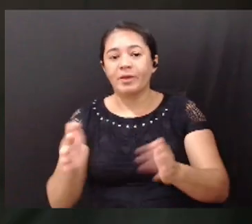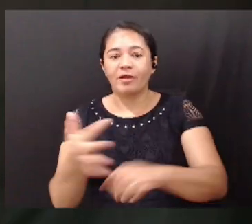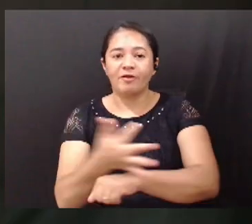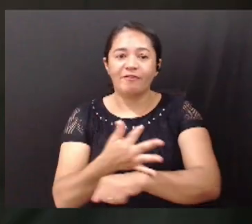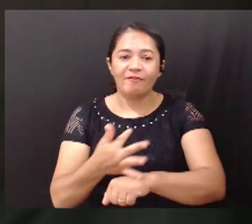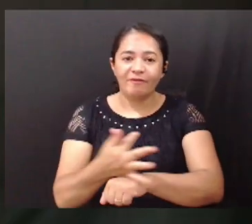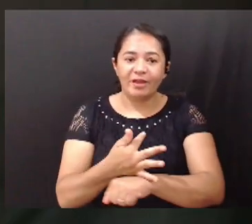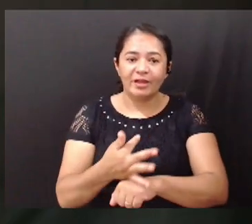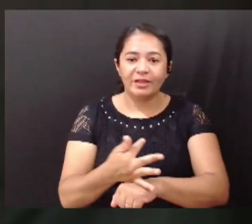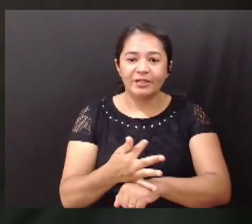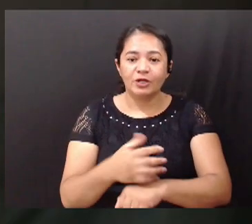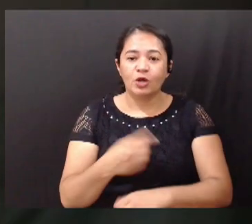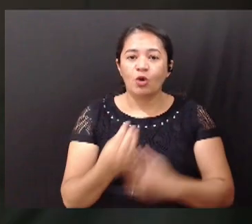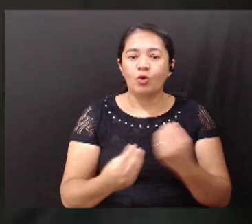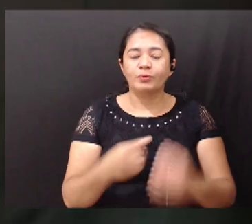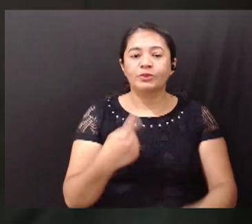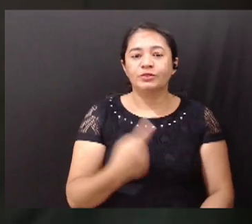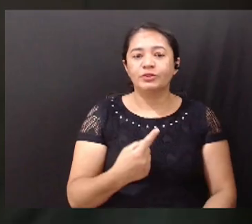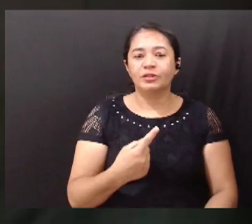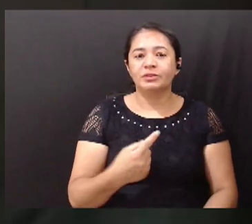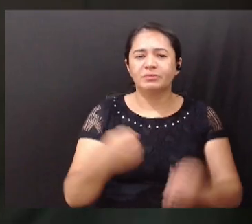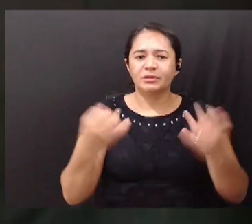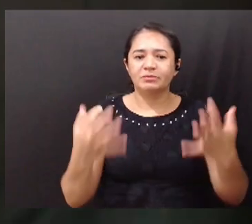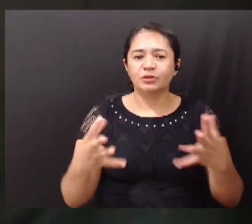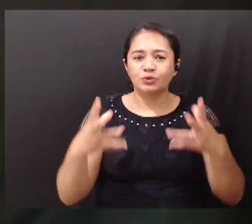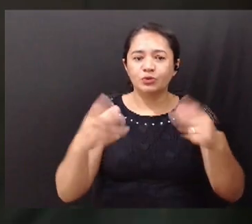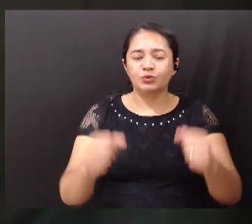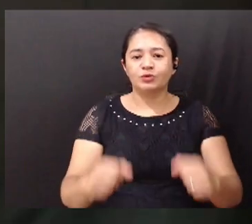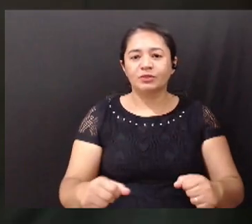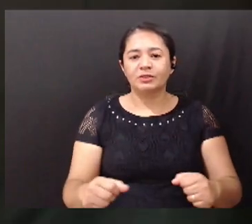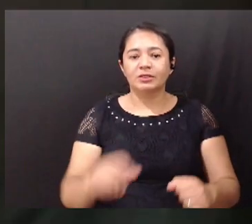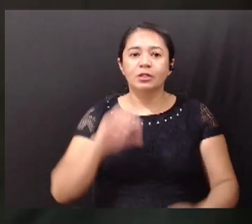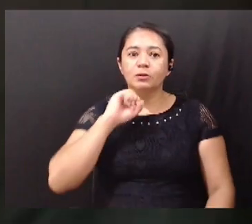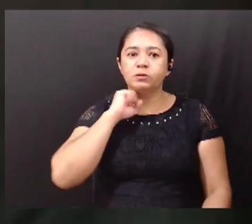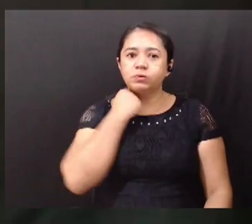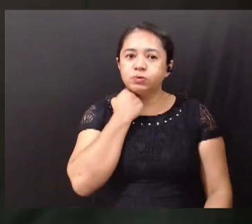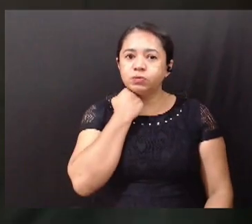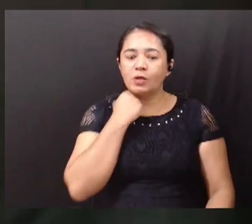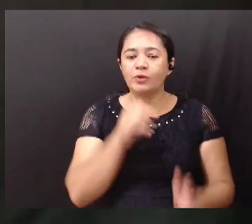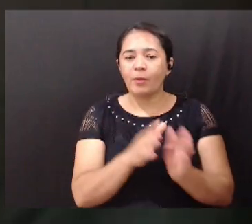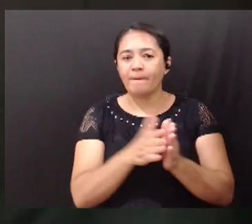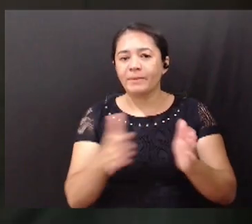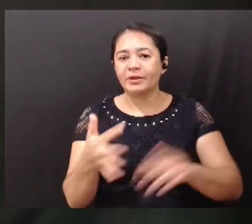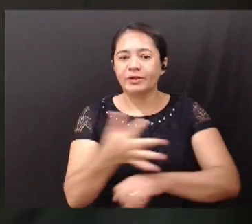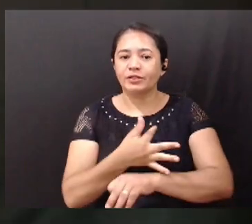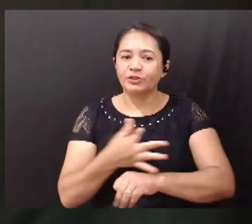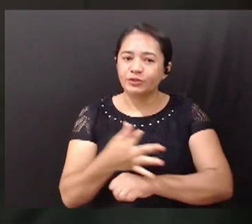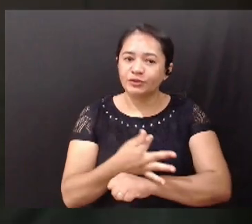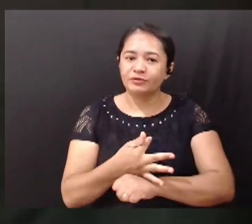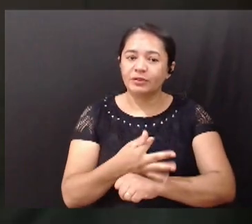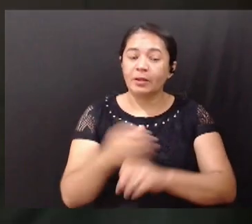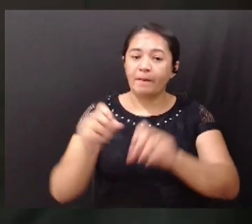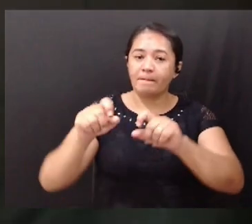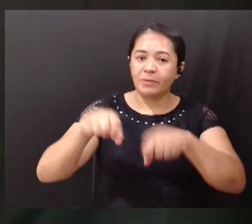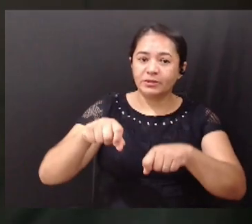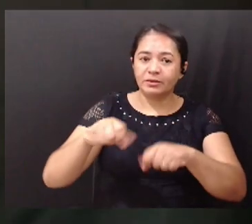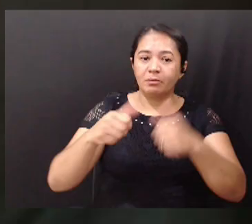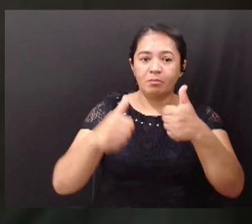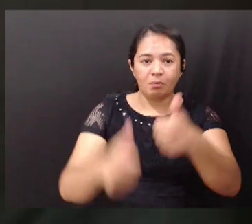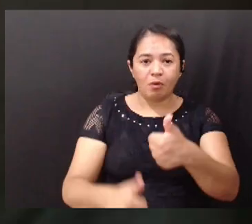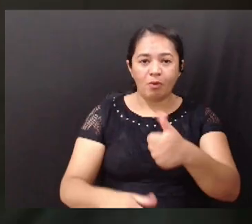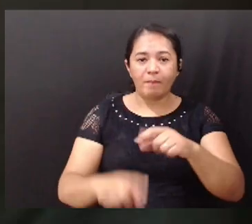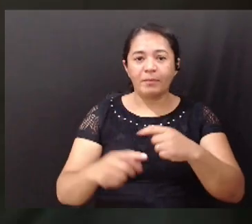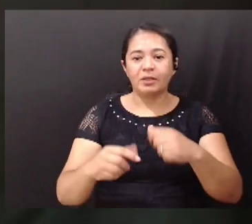lidar com todo esse caos e esse estresse das férias, que pode ser um estresse bom, mas também pode ser um estresse não tão